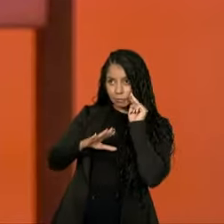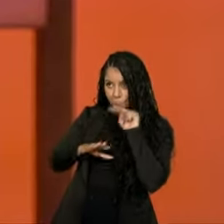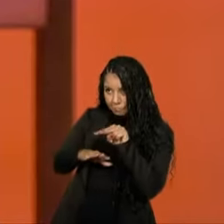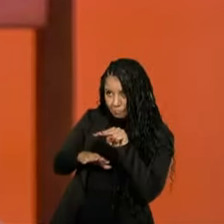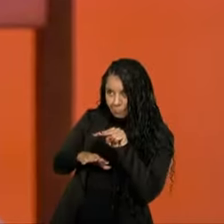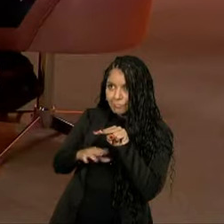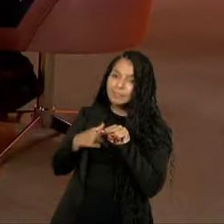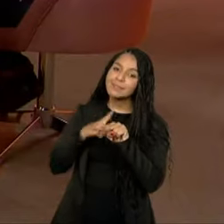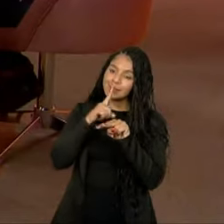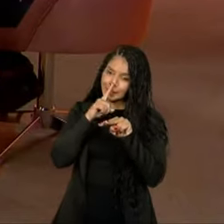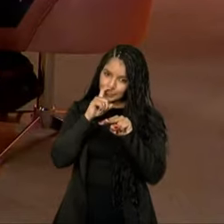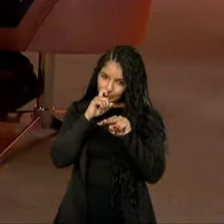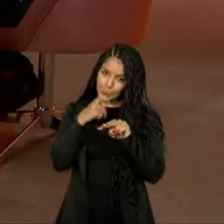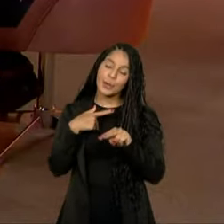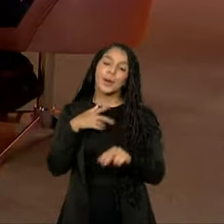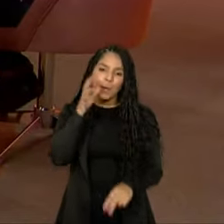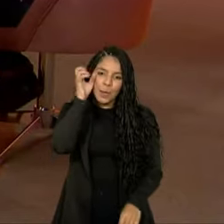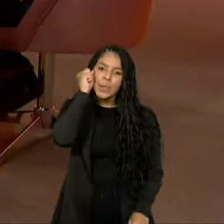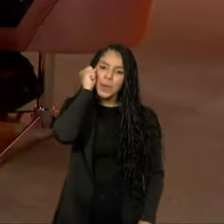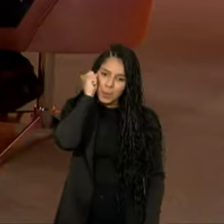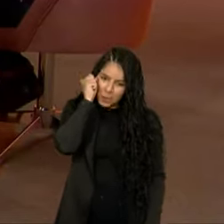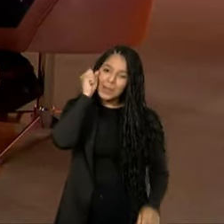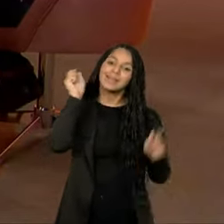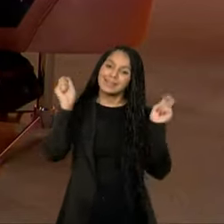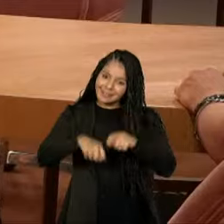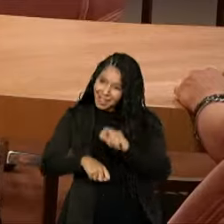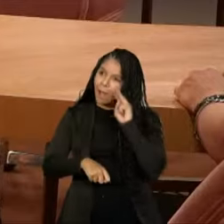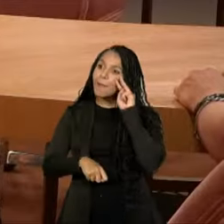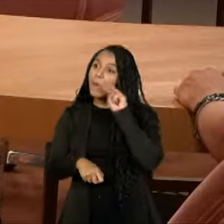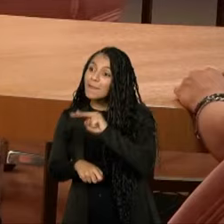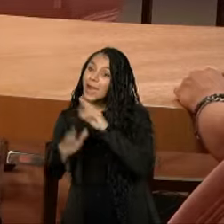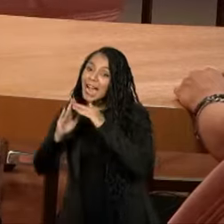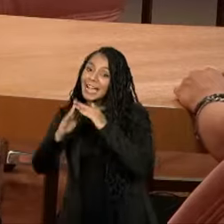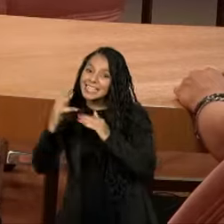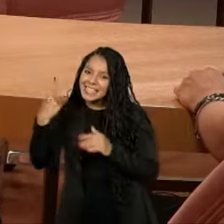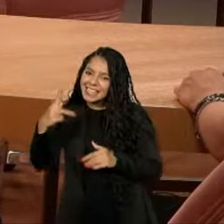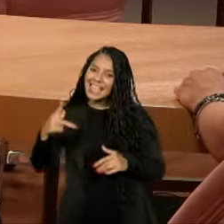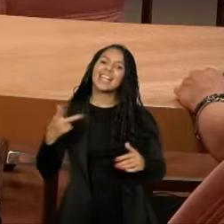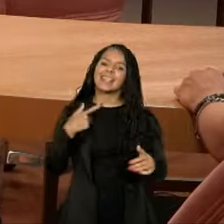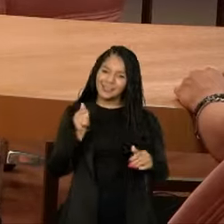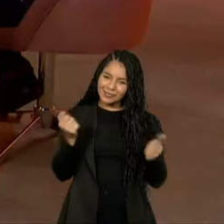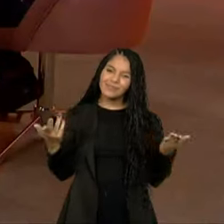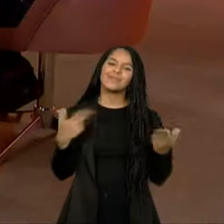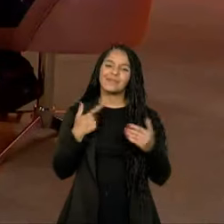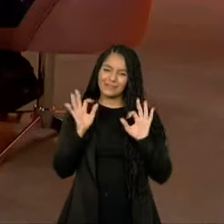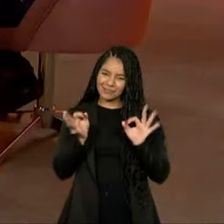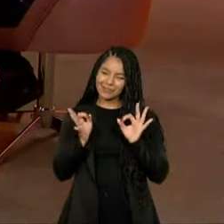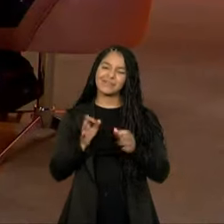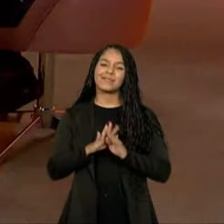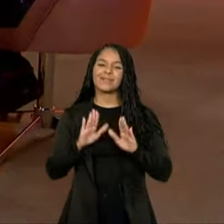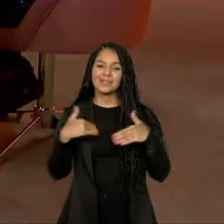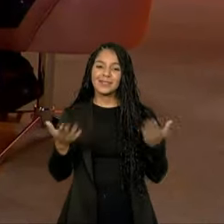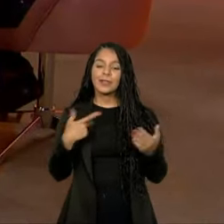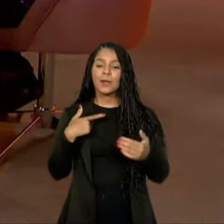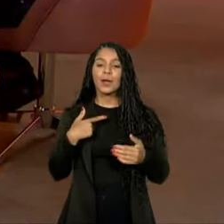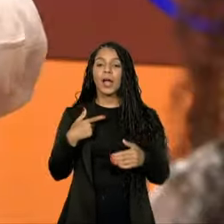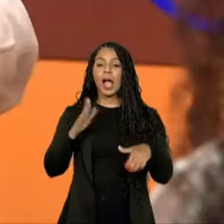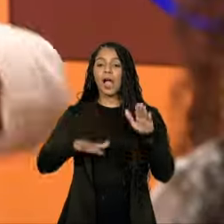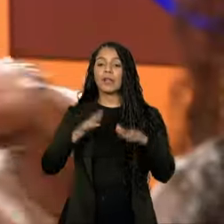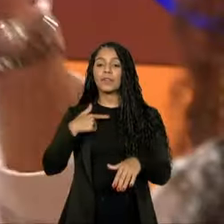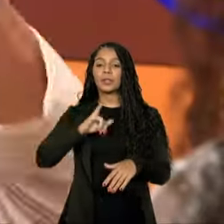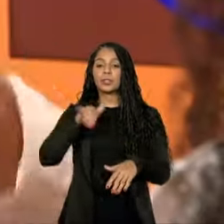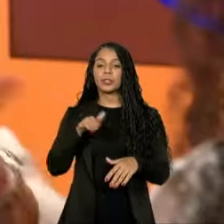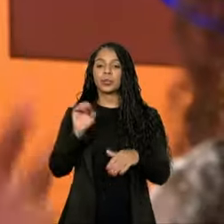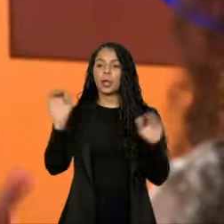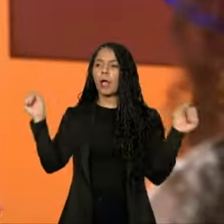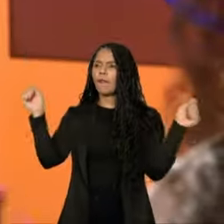Juro. Do meu quarto... Toma esse café de Não, dava para ver. Olha ali. Tomás! Aí, quando eu vejo, às vezes, quando a quarto do João fechado, já 10 da